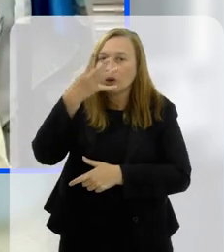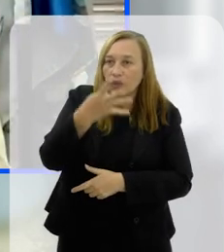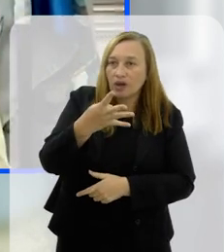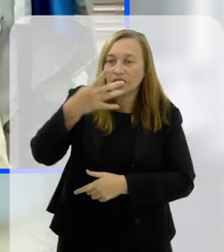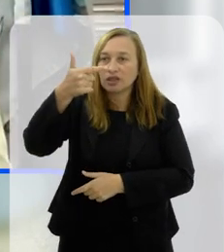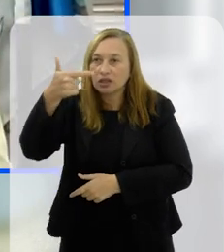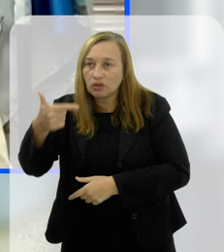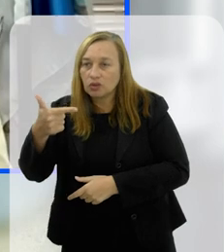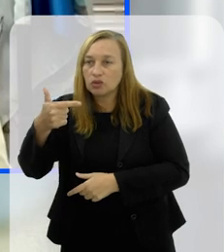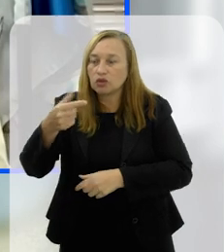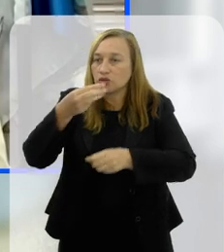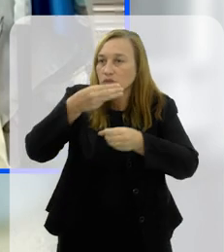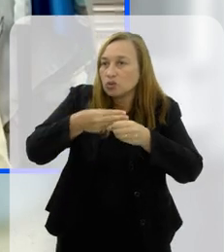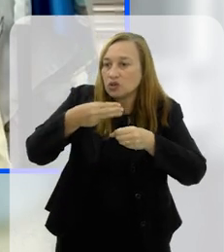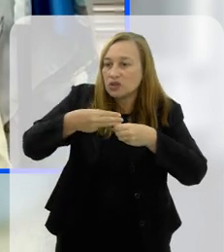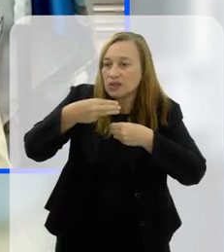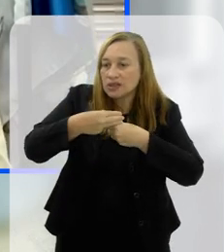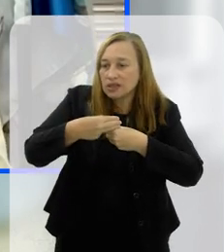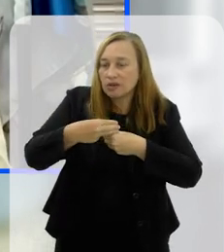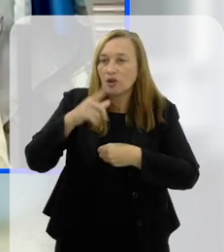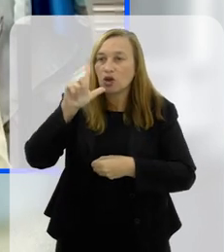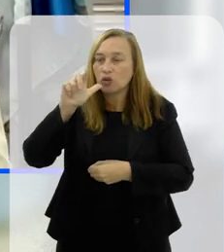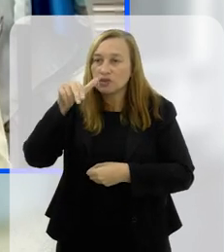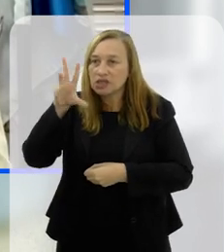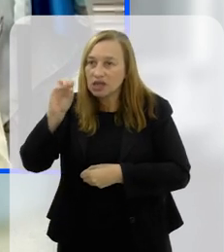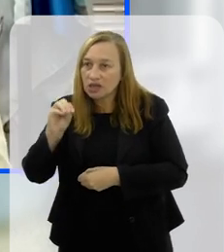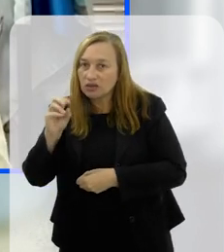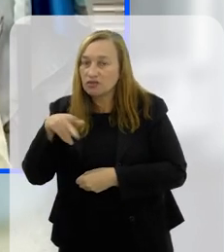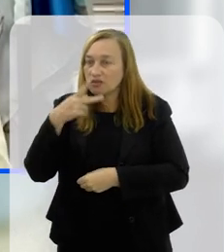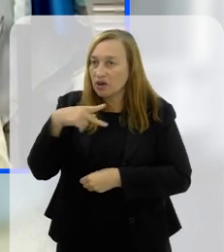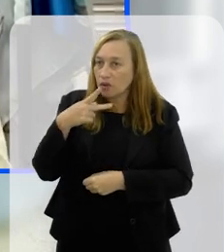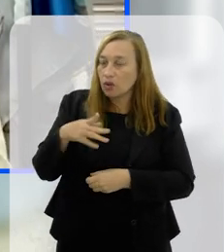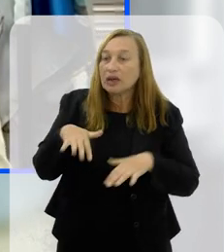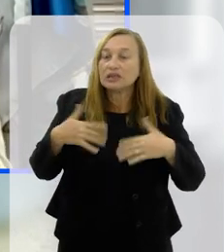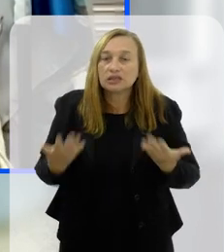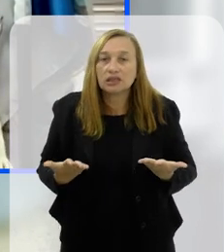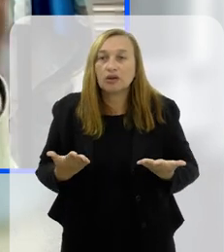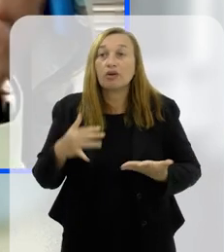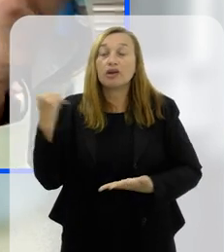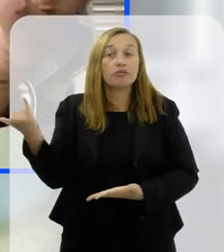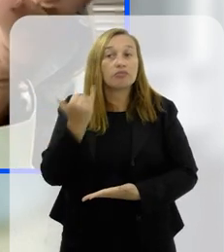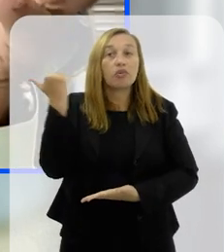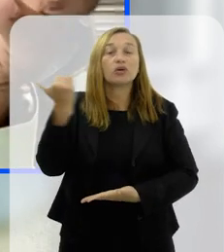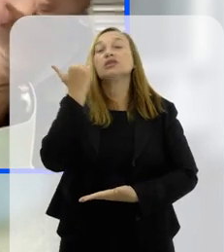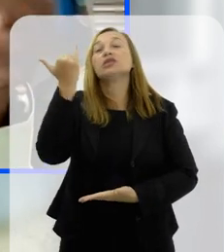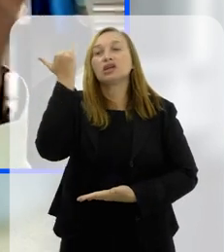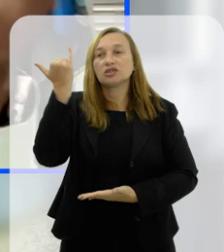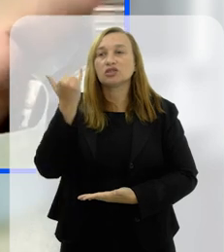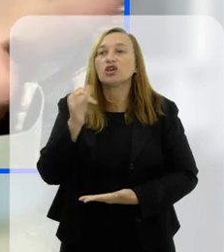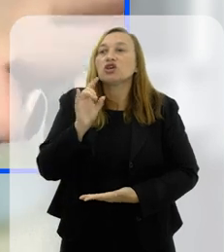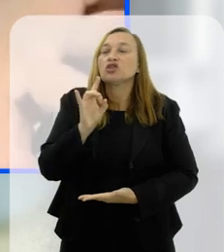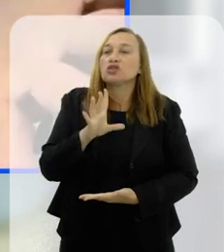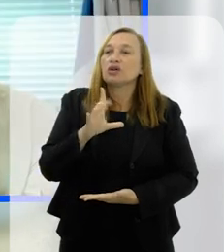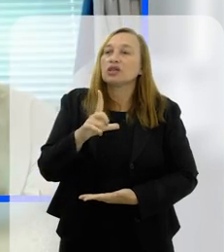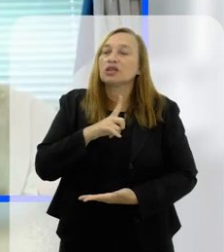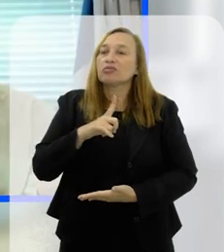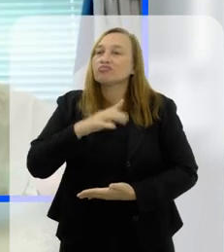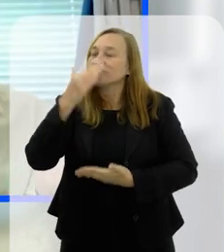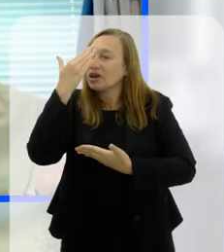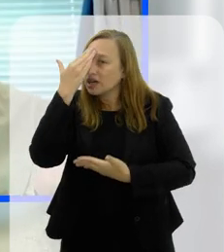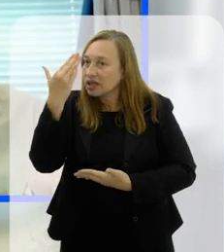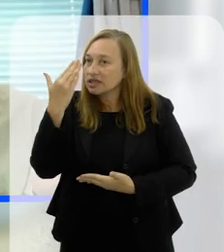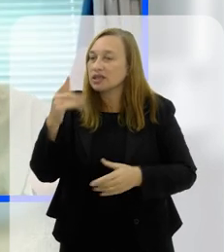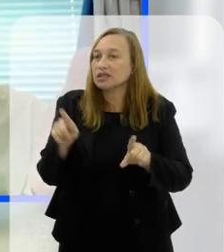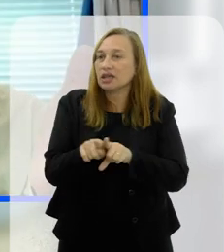42 municípios né que o Luciano Luciano viira falou entendeu l então é uma coisa muito importante isso só